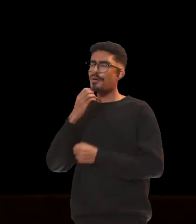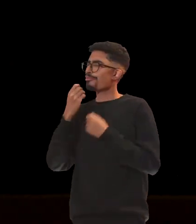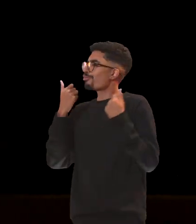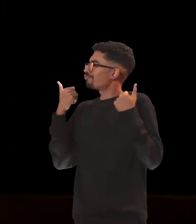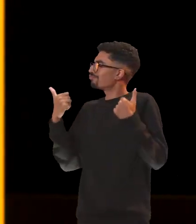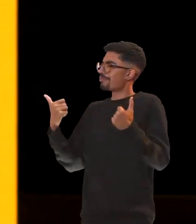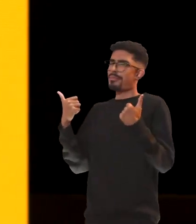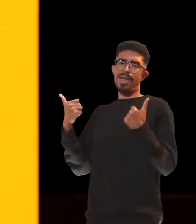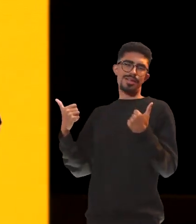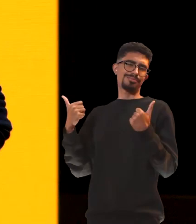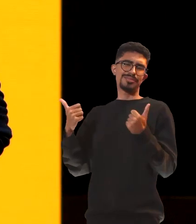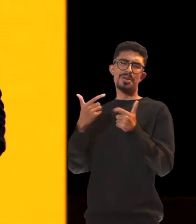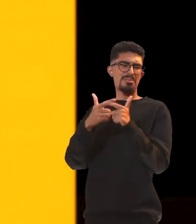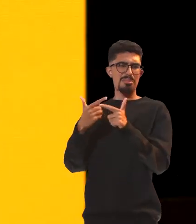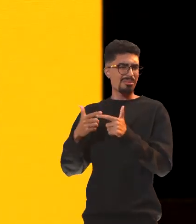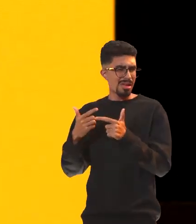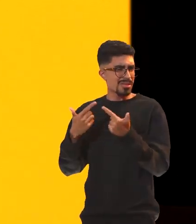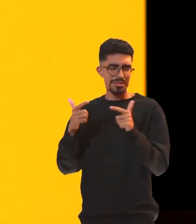bem.